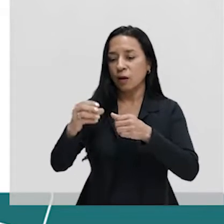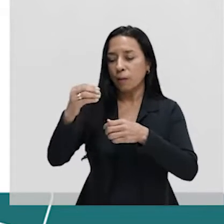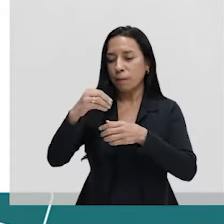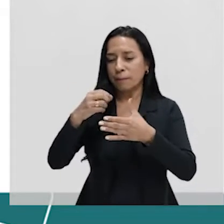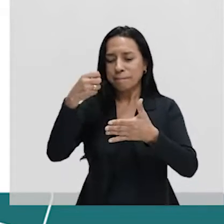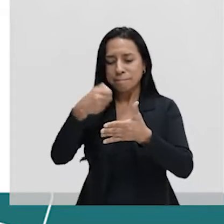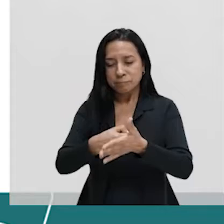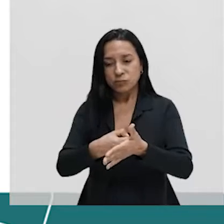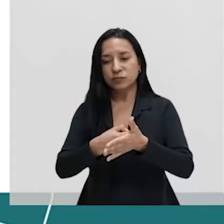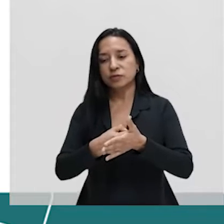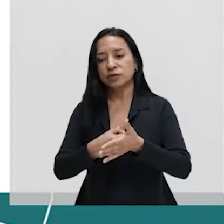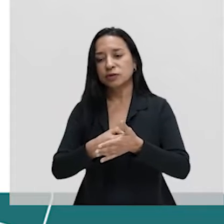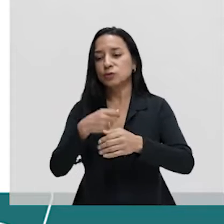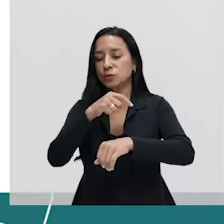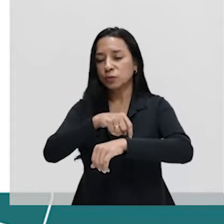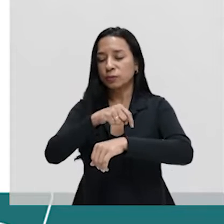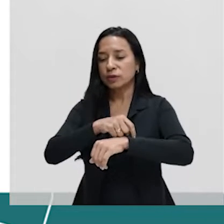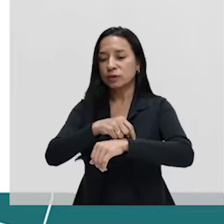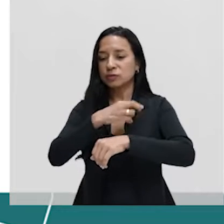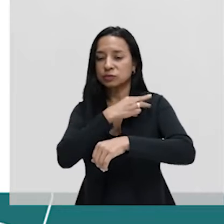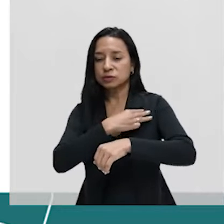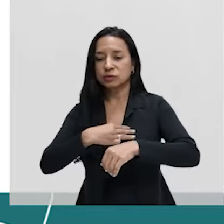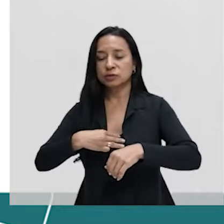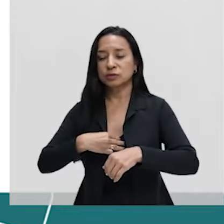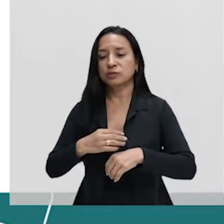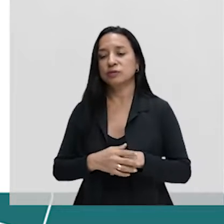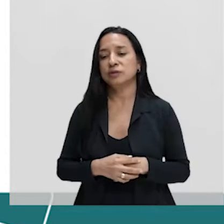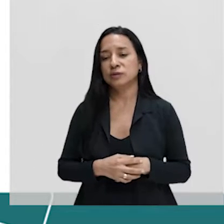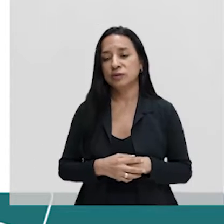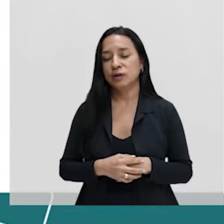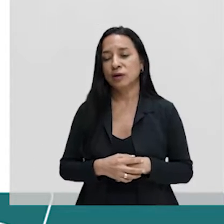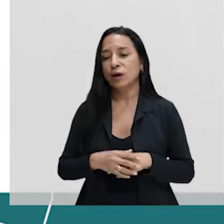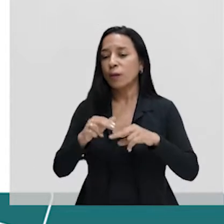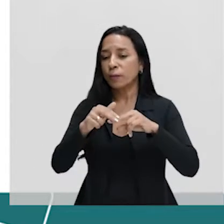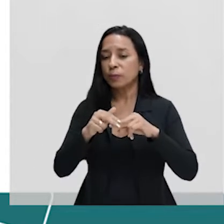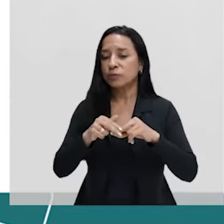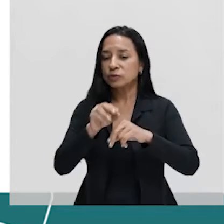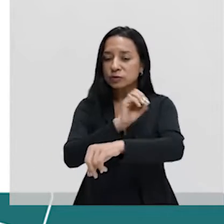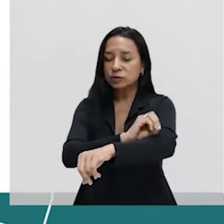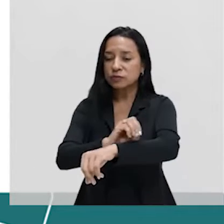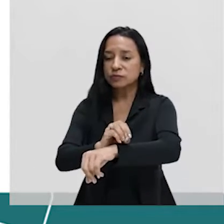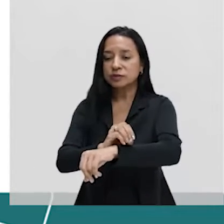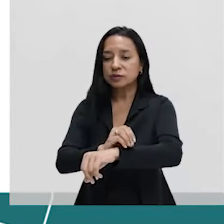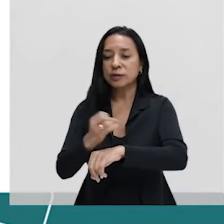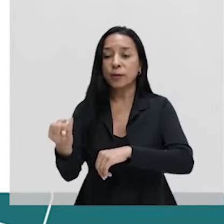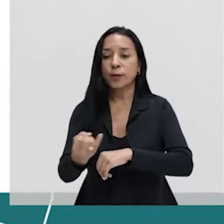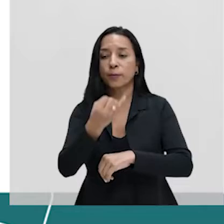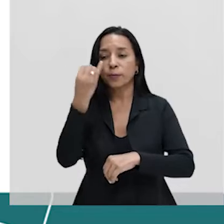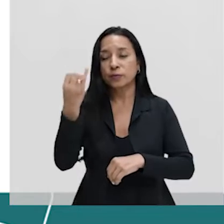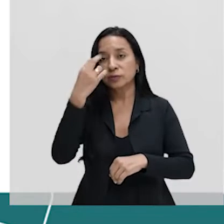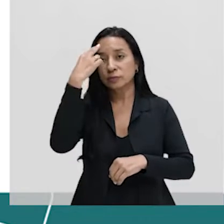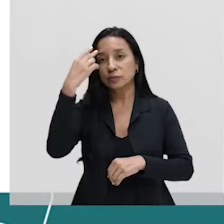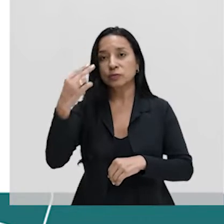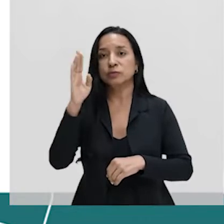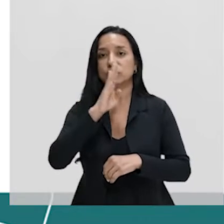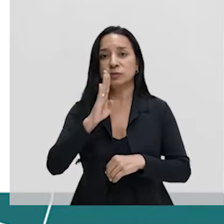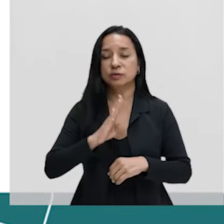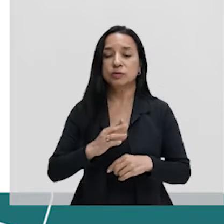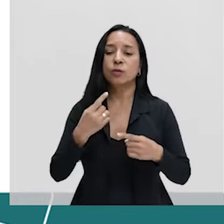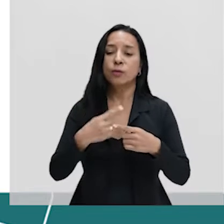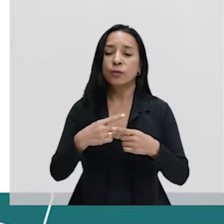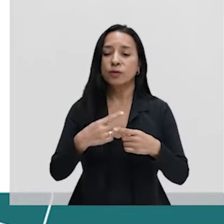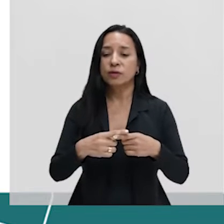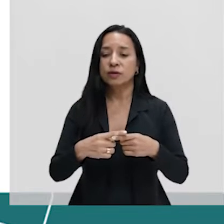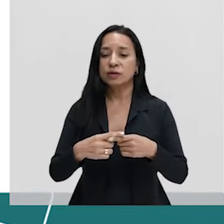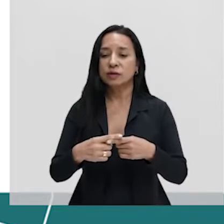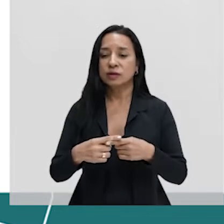frente com o período da ditadura. Por causa disso é que a oficina é tão importante para a história do Brasil. Né? Por quê? Porque numa